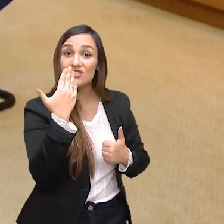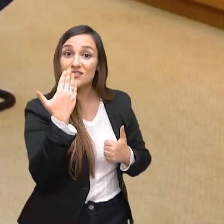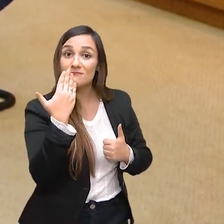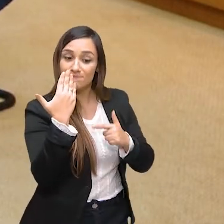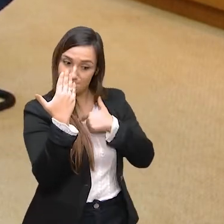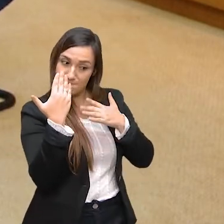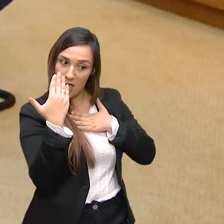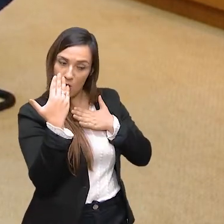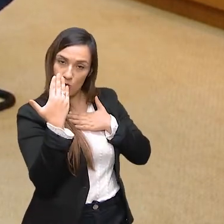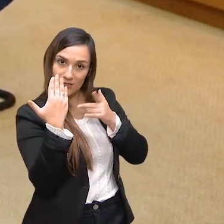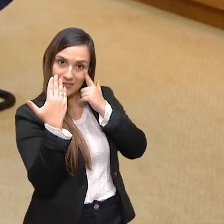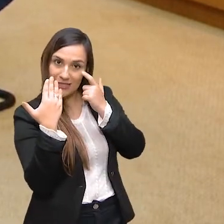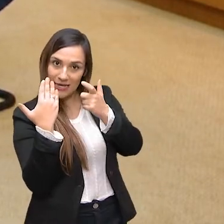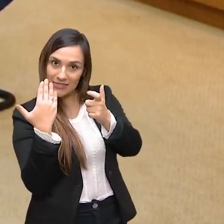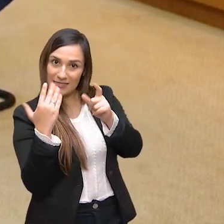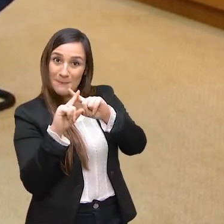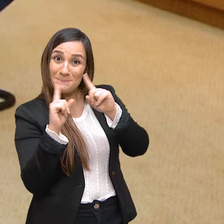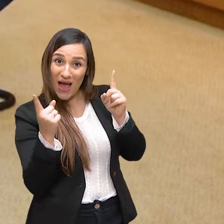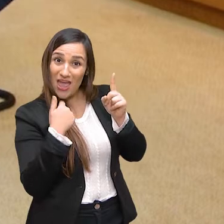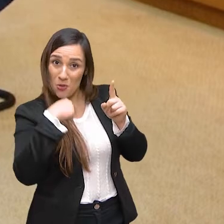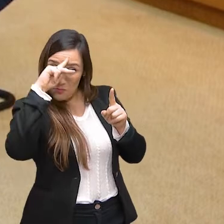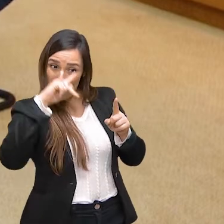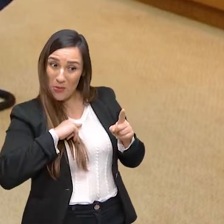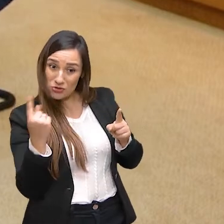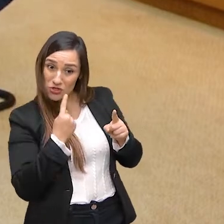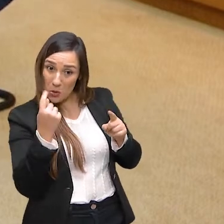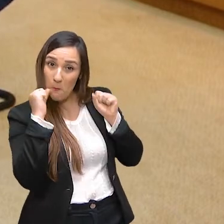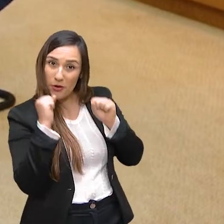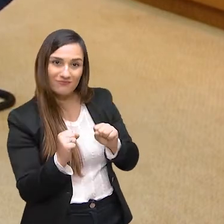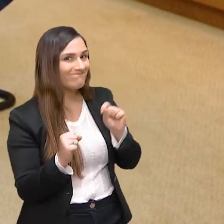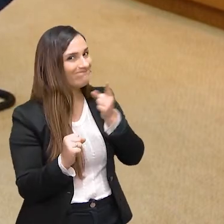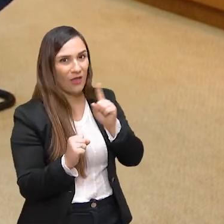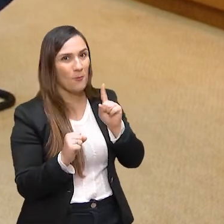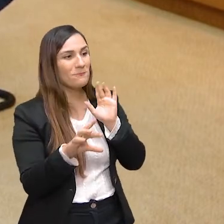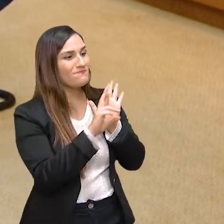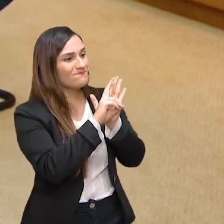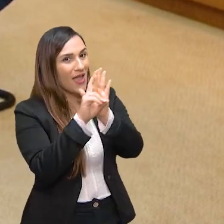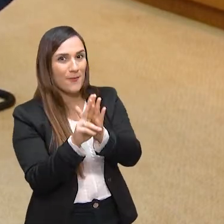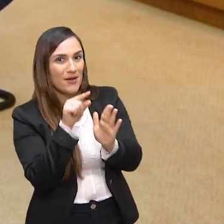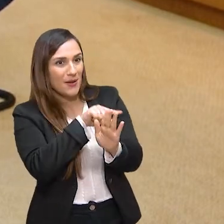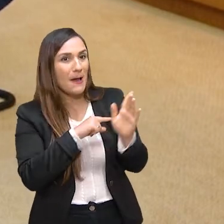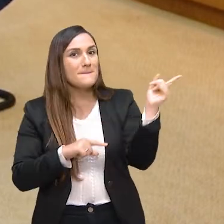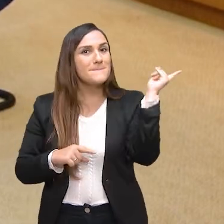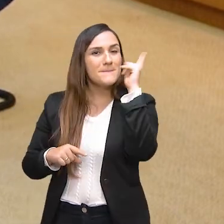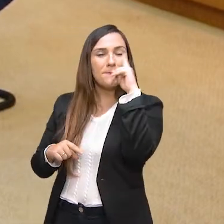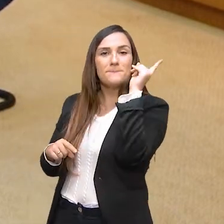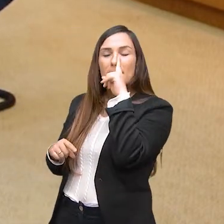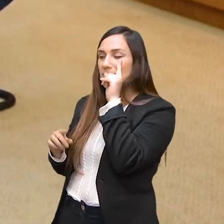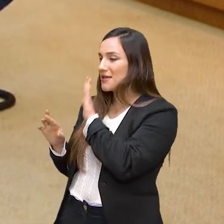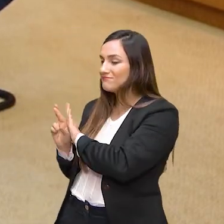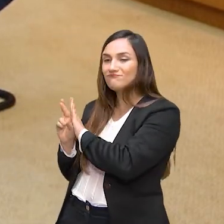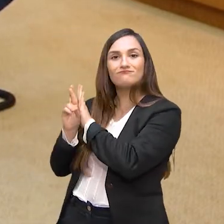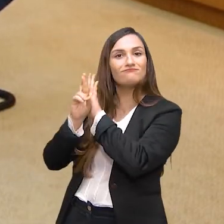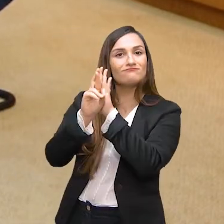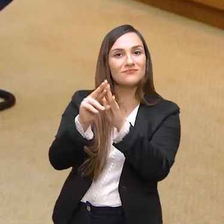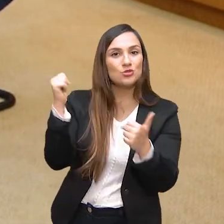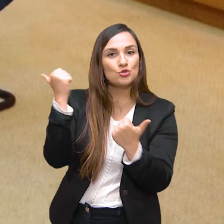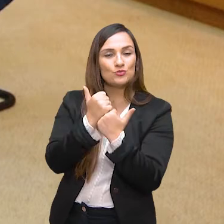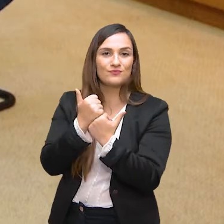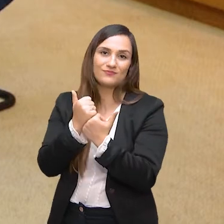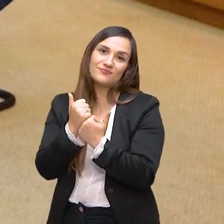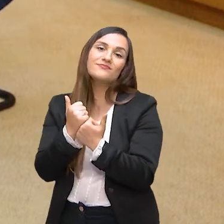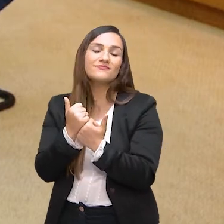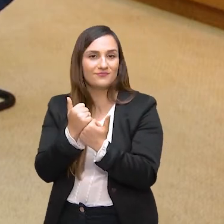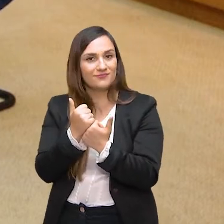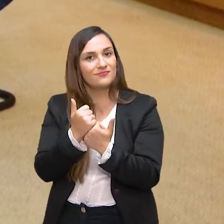ele não tem capacidade de fato para exercer o direito representado por sua mãe. Ele está duplamente representado. Representado pela sua